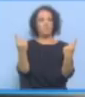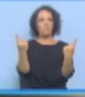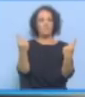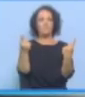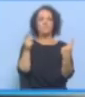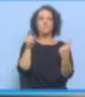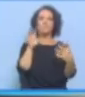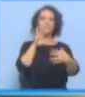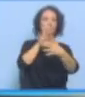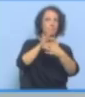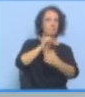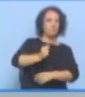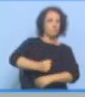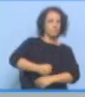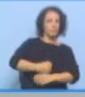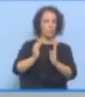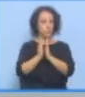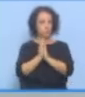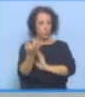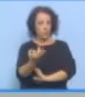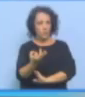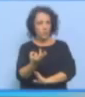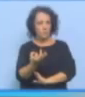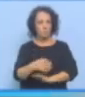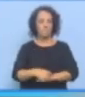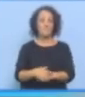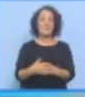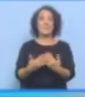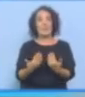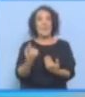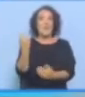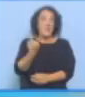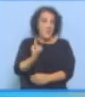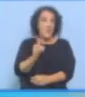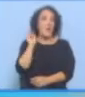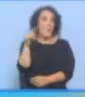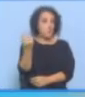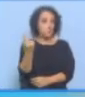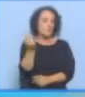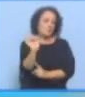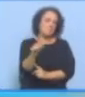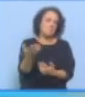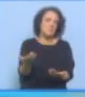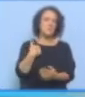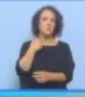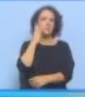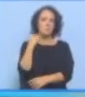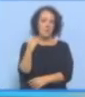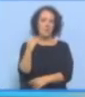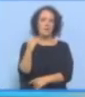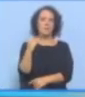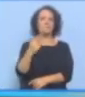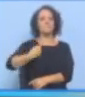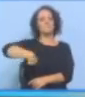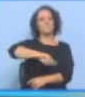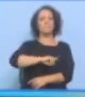Identifica o cristianismo e o catolicismo? Pelo menos deveria identificar. Sim, eu acho que nós hoje